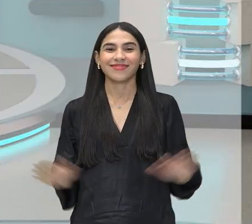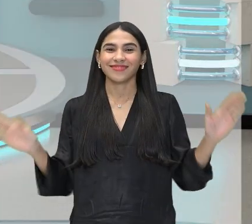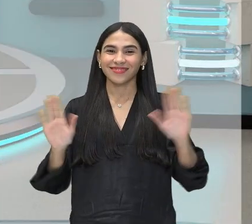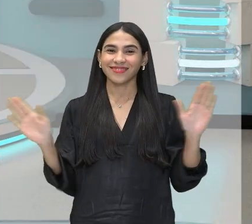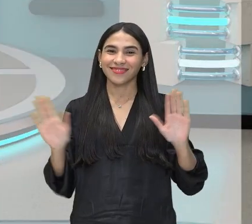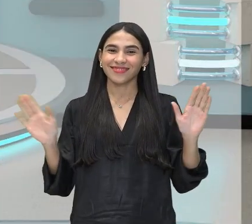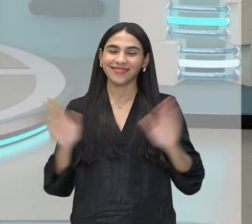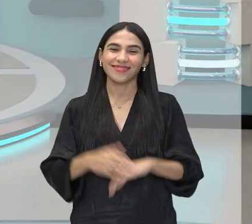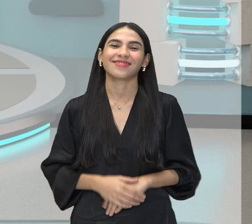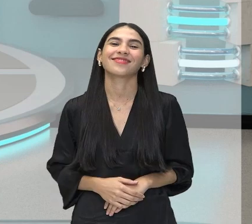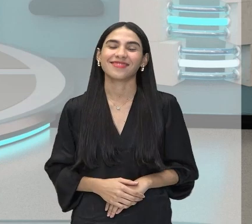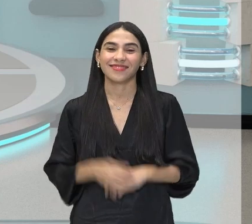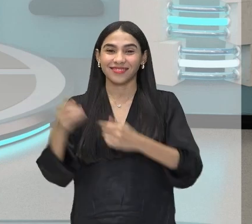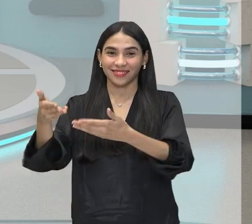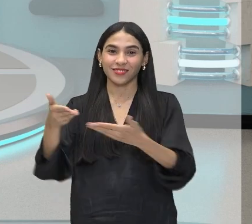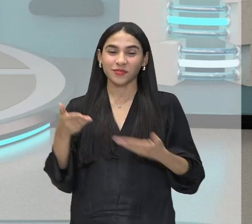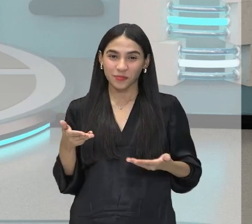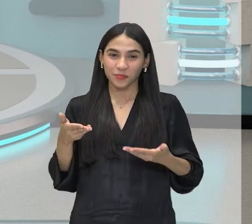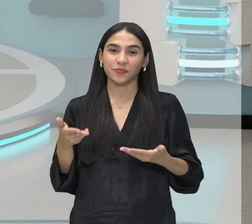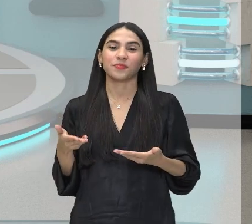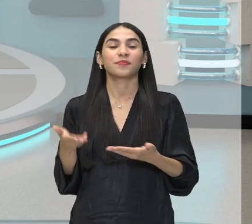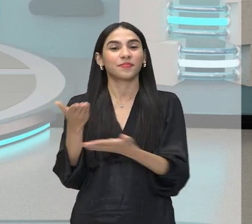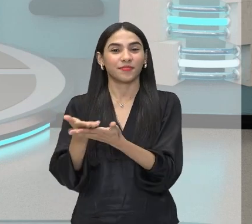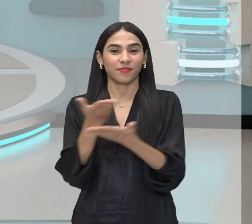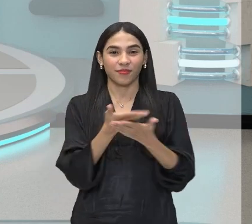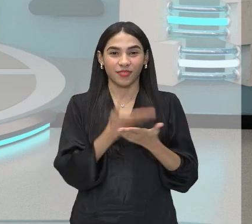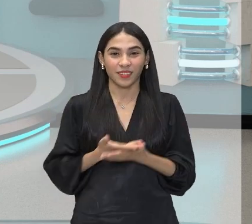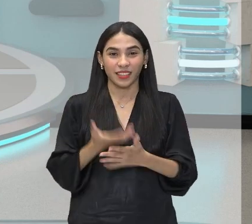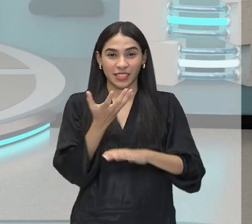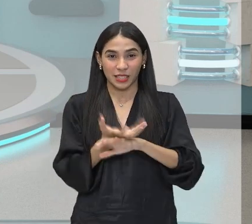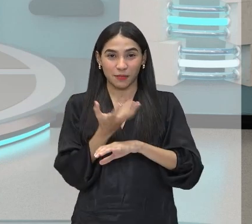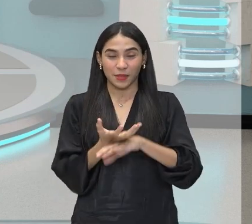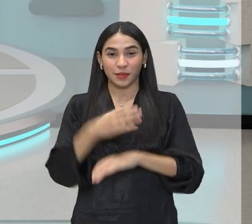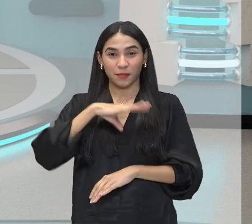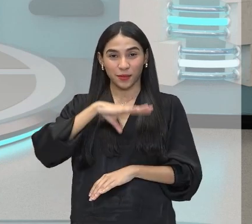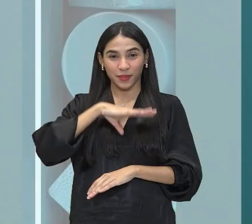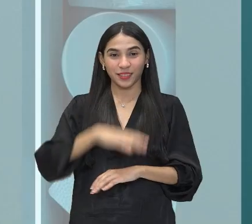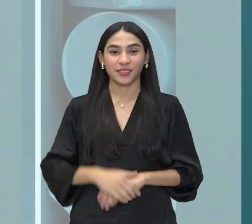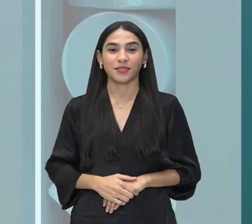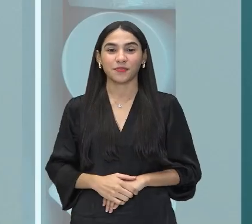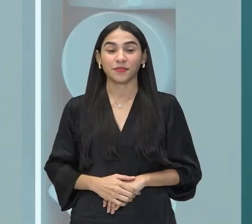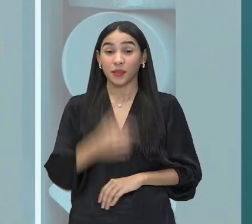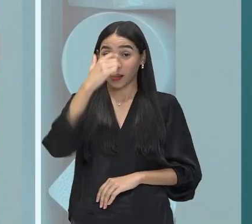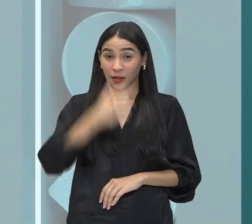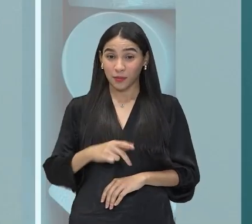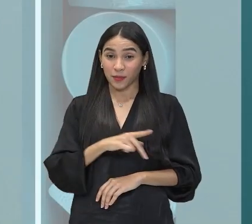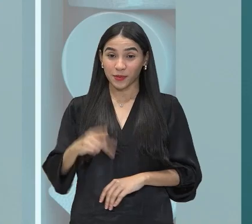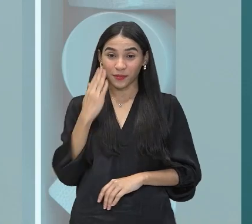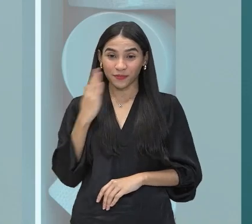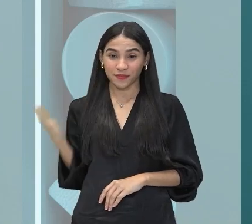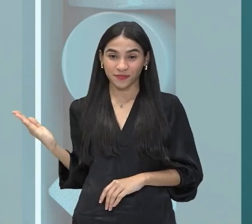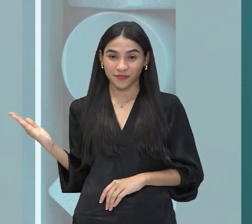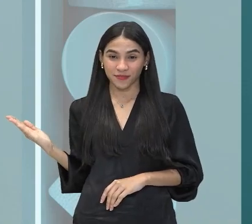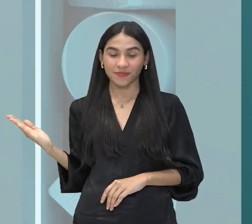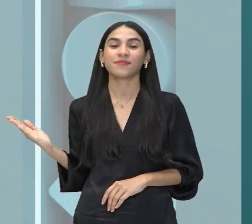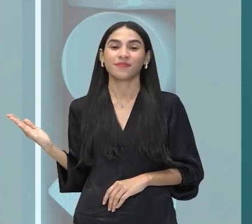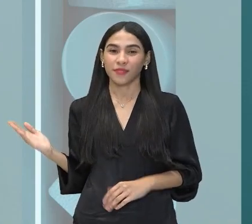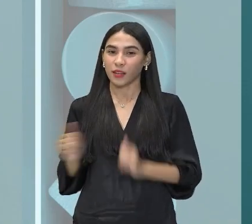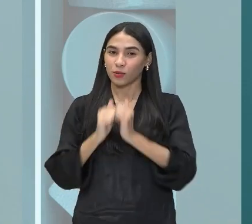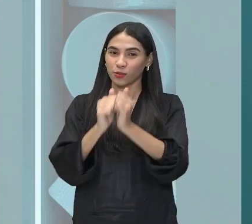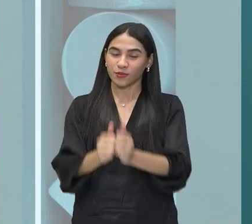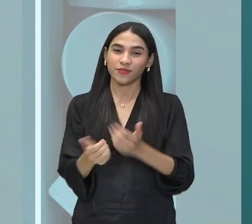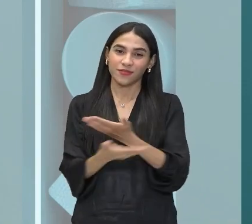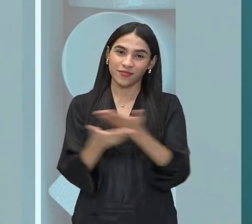Olá, turmas! Bem-vindos a mais uma aula de língua portuguesa. Eu sou o professor Denilson e vou